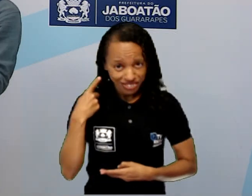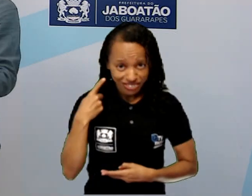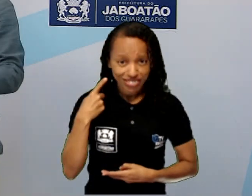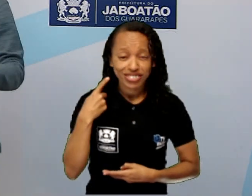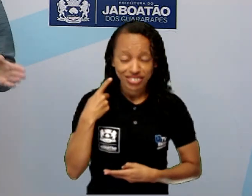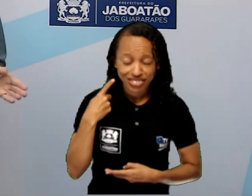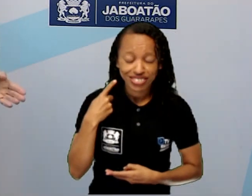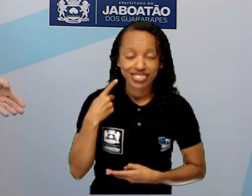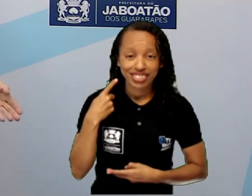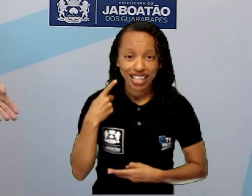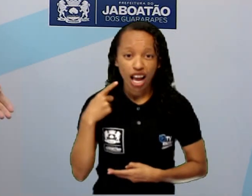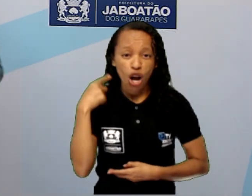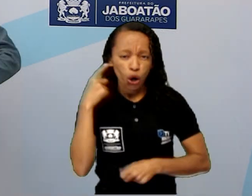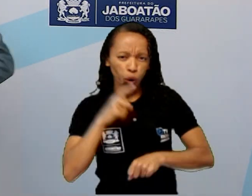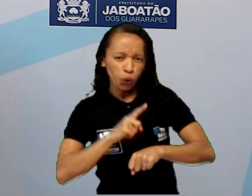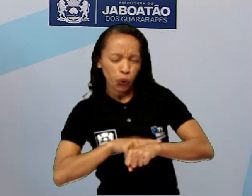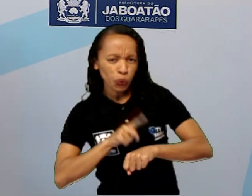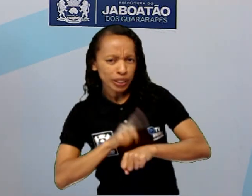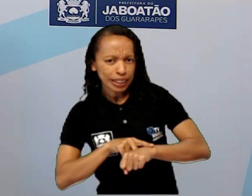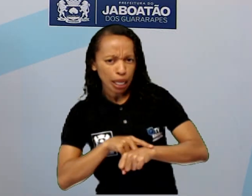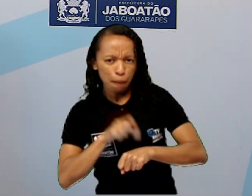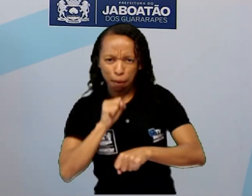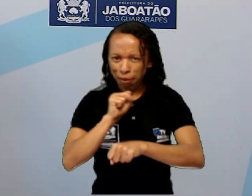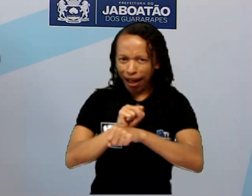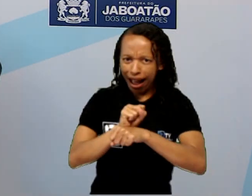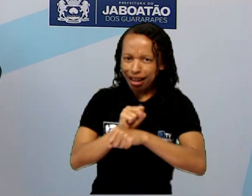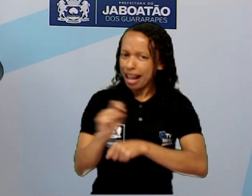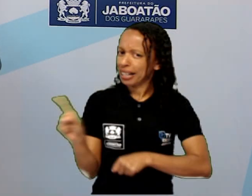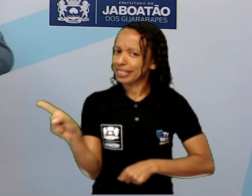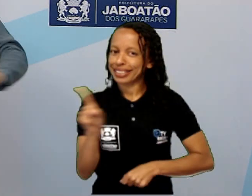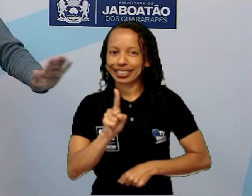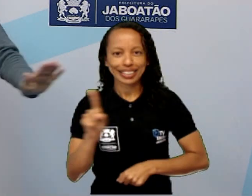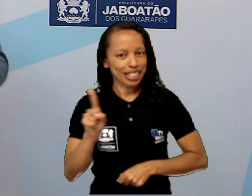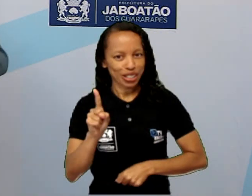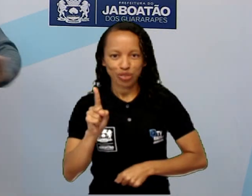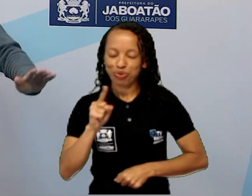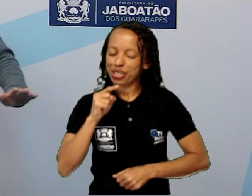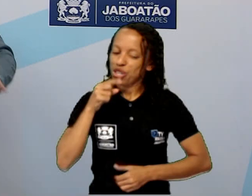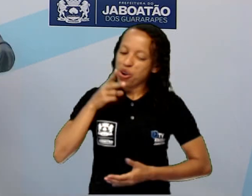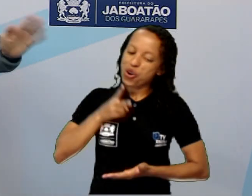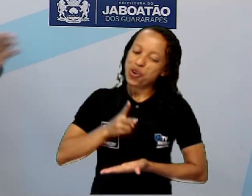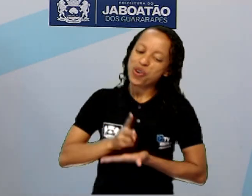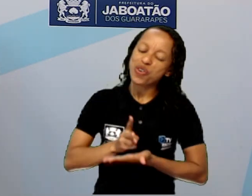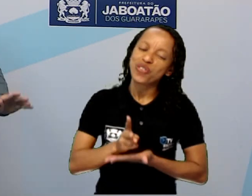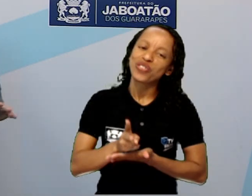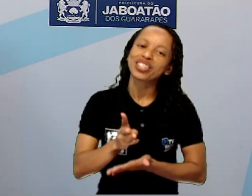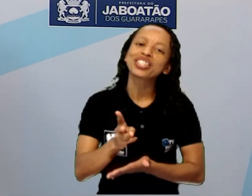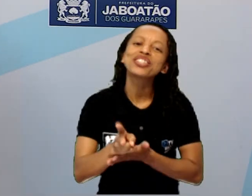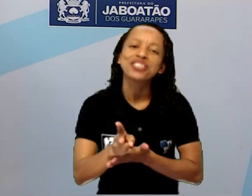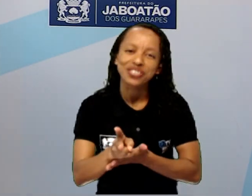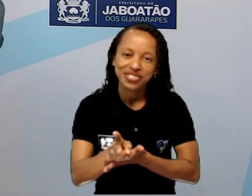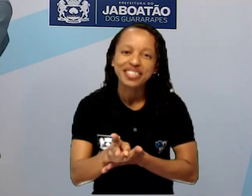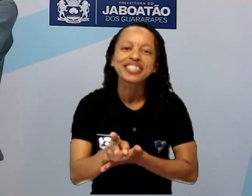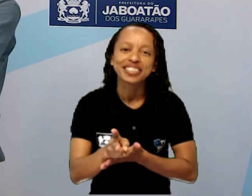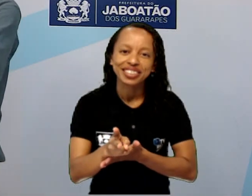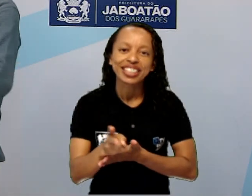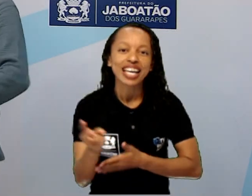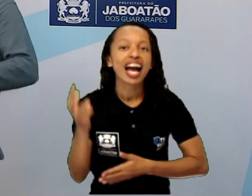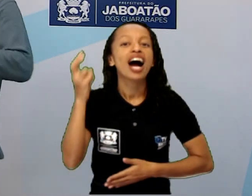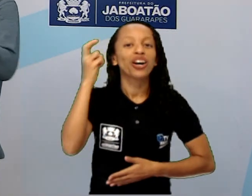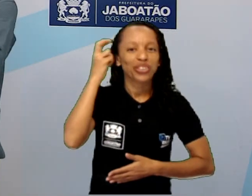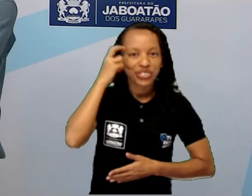para, mas o tempo não para. Então a gente não vai conseguir chegar a dezembro, pronto, parou, ninguém faz mais nada, a cultura acabou. Ela vai